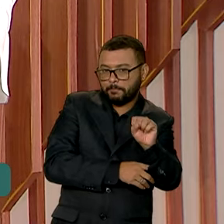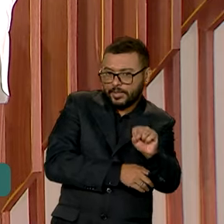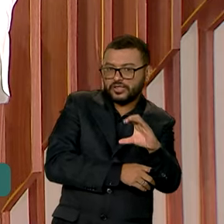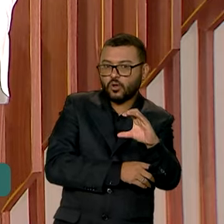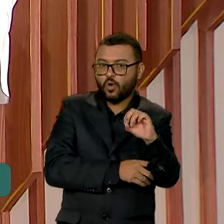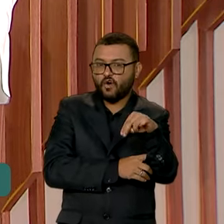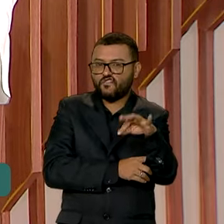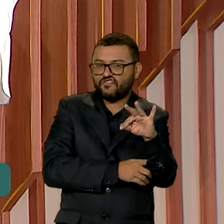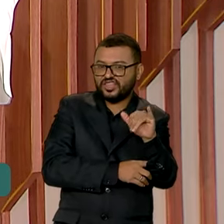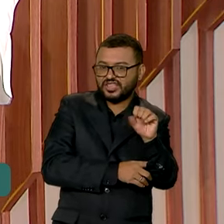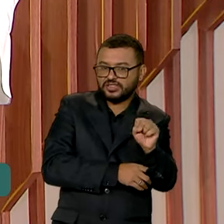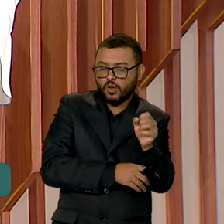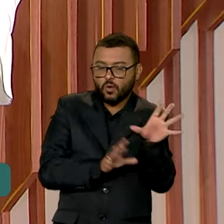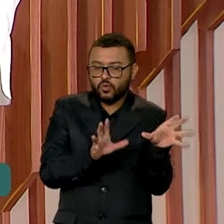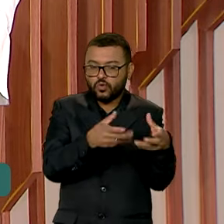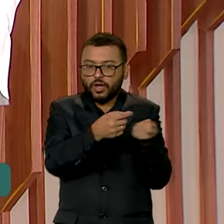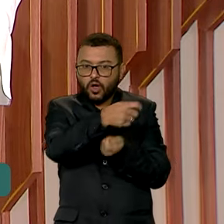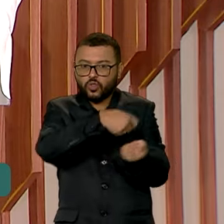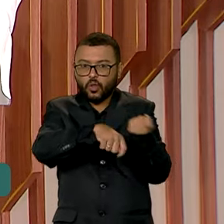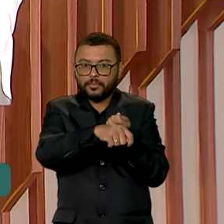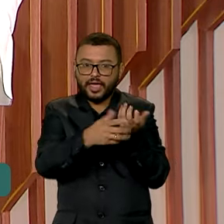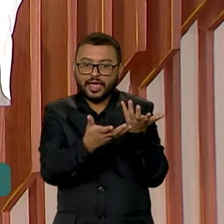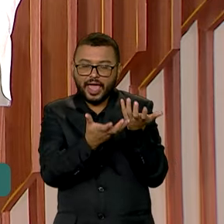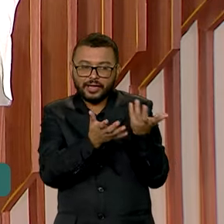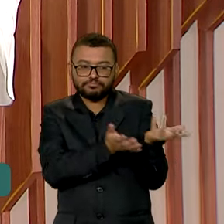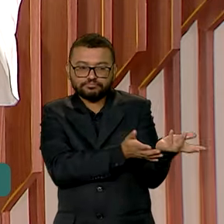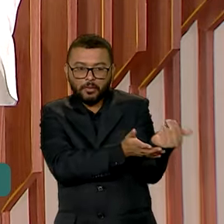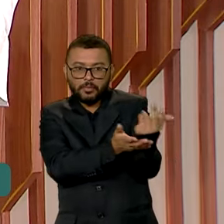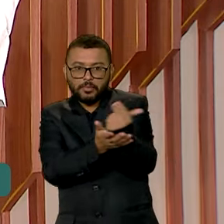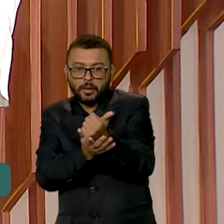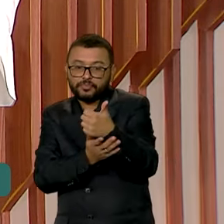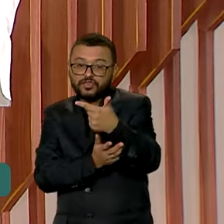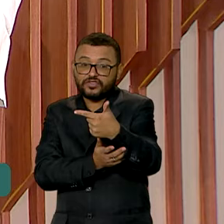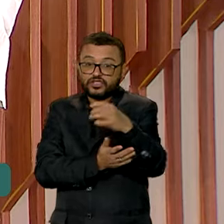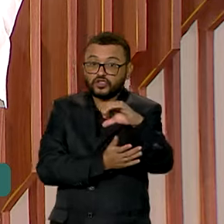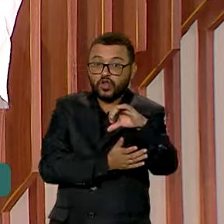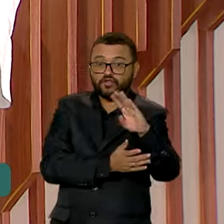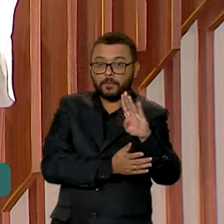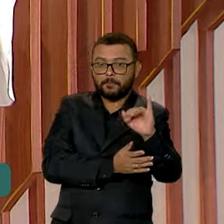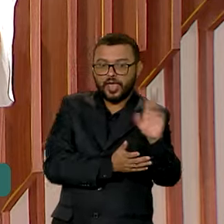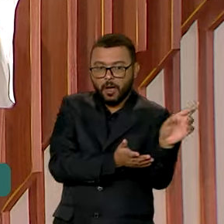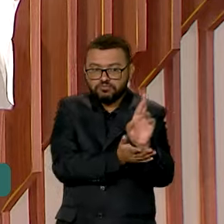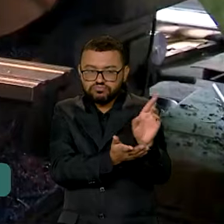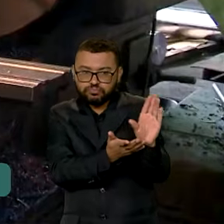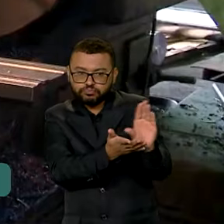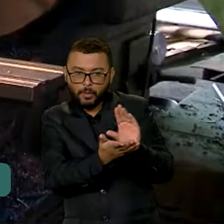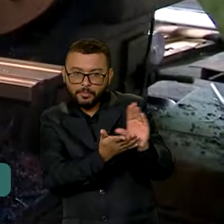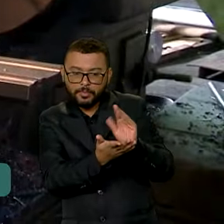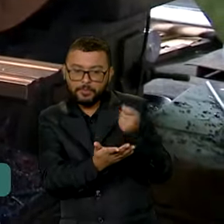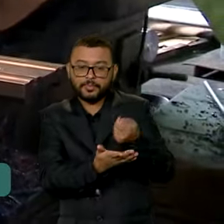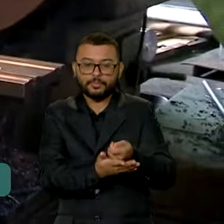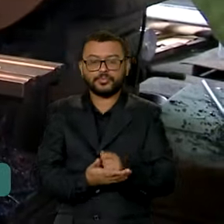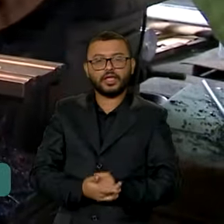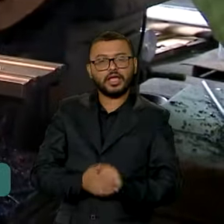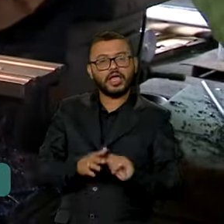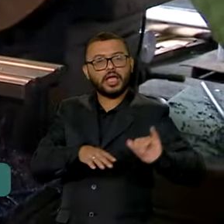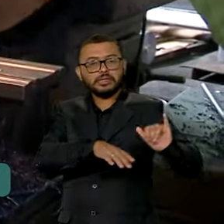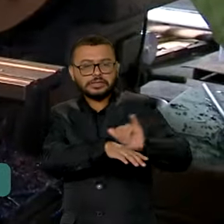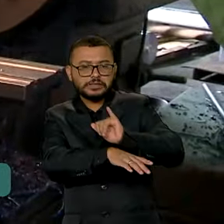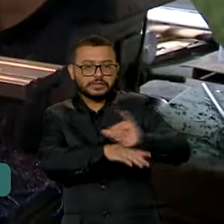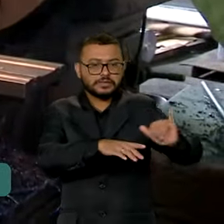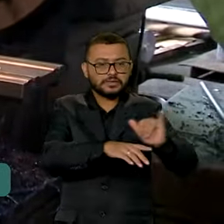PIS/COFINS, a equipe econômica prevê aumento de arrecadação de mais de 29 bilhões de reais. As